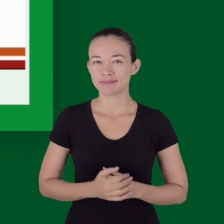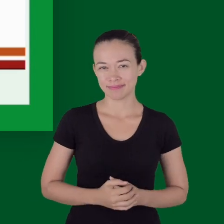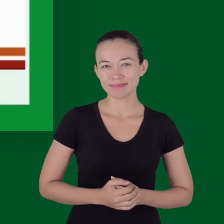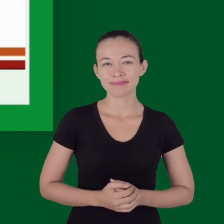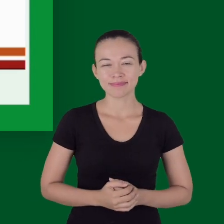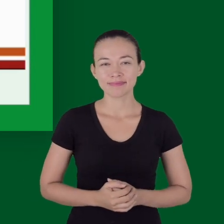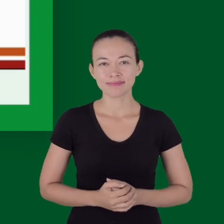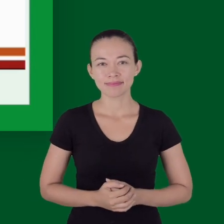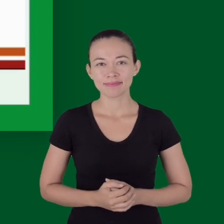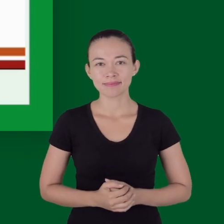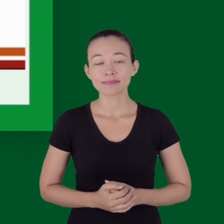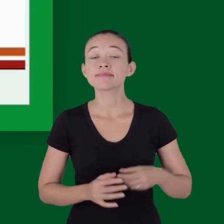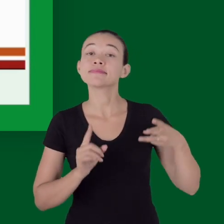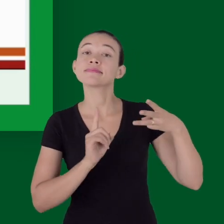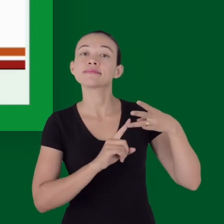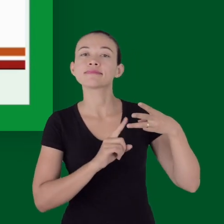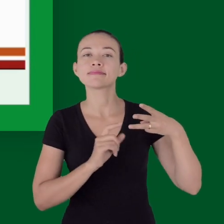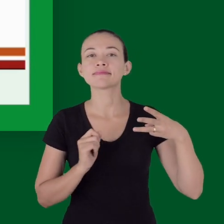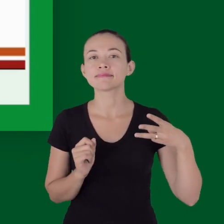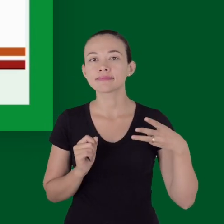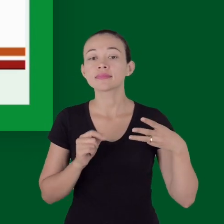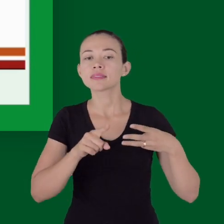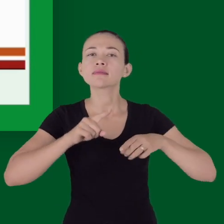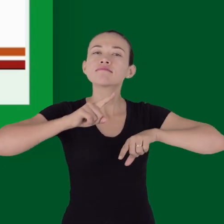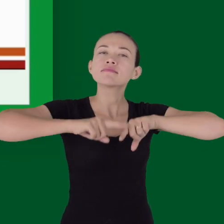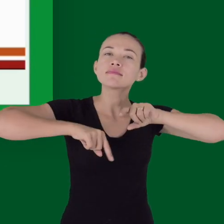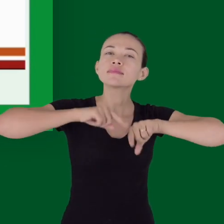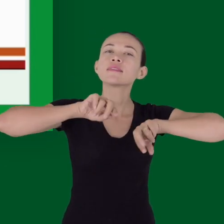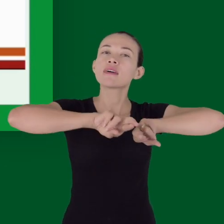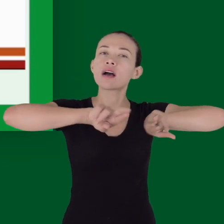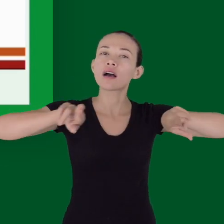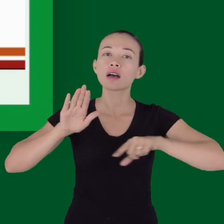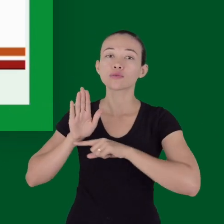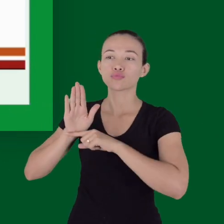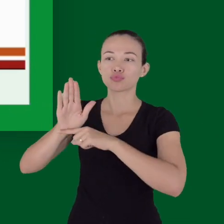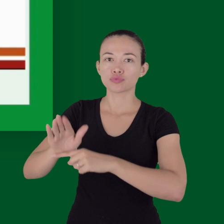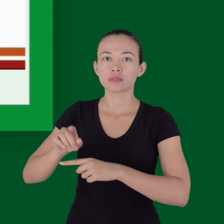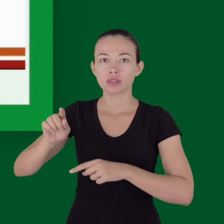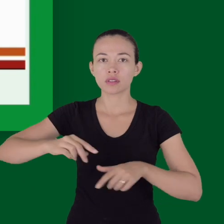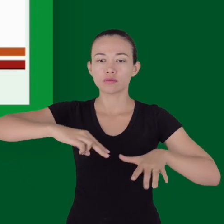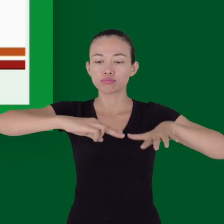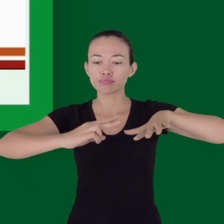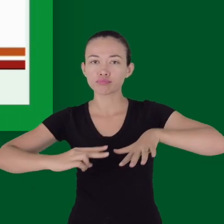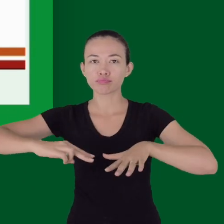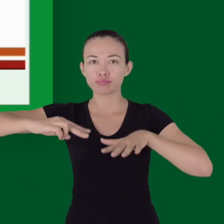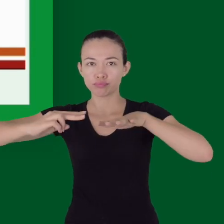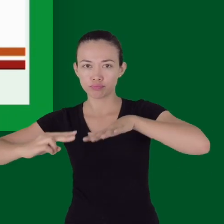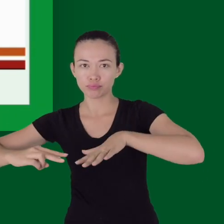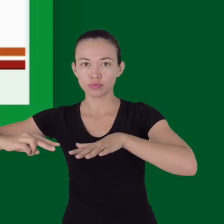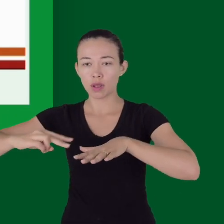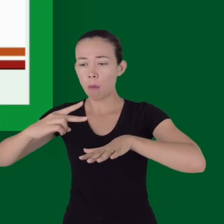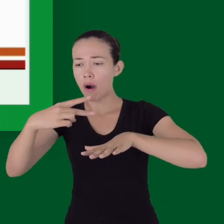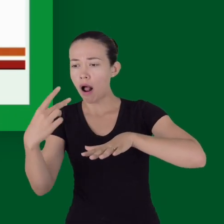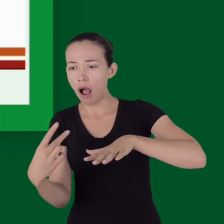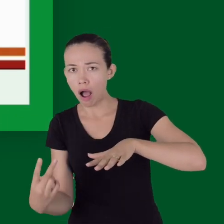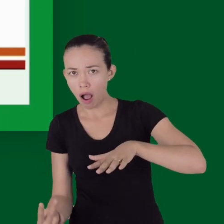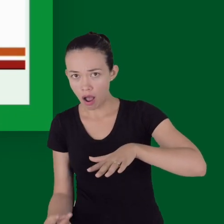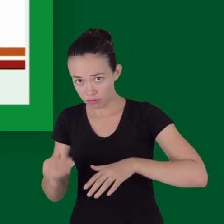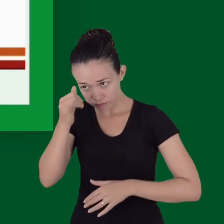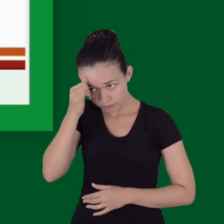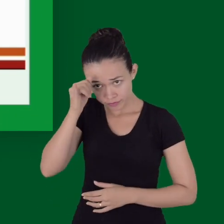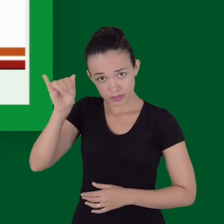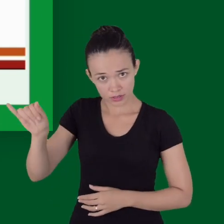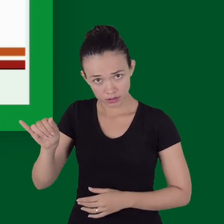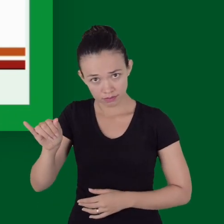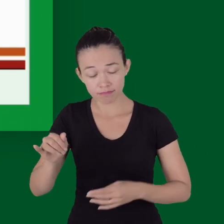bombeiro, a questão da fornecer mecanismos de flutuação, evitar a